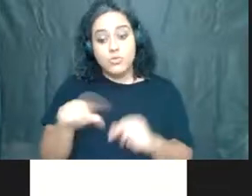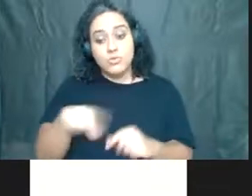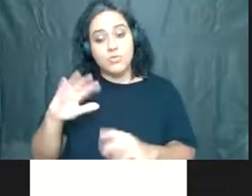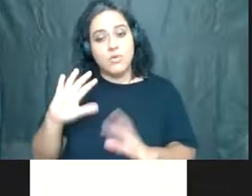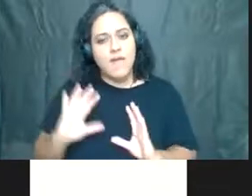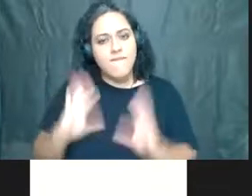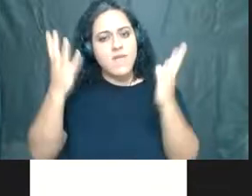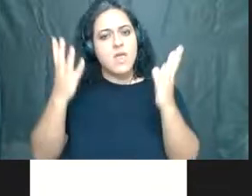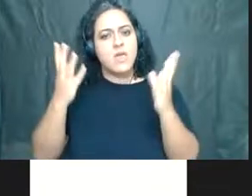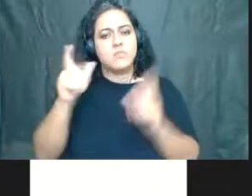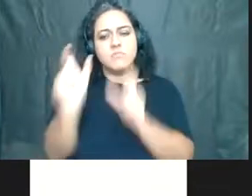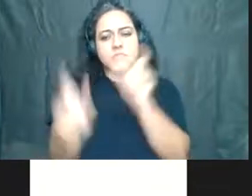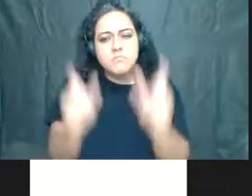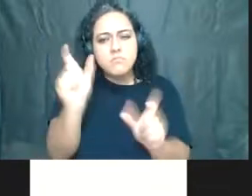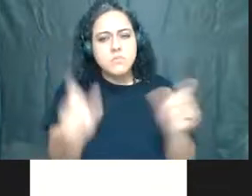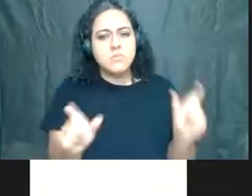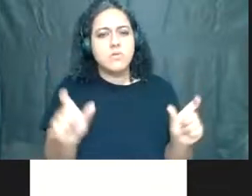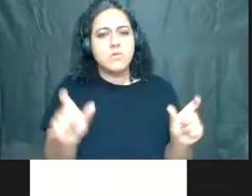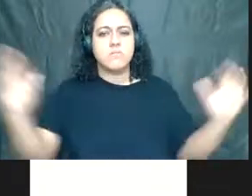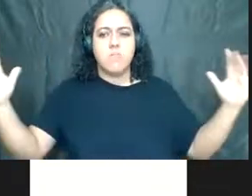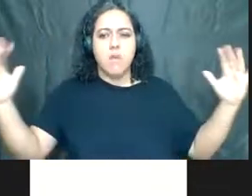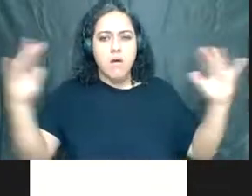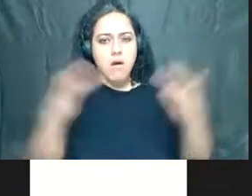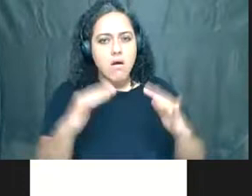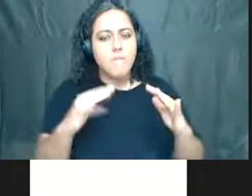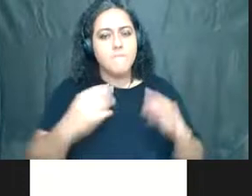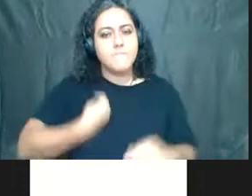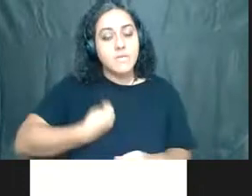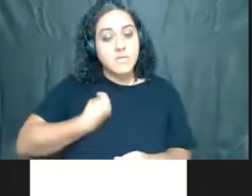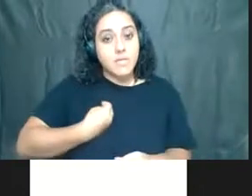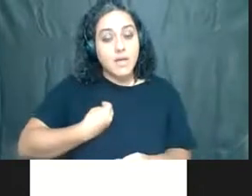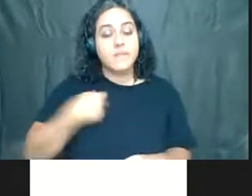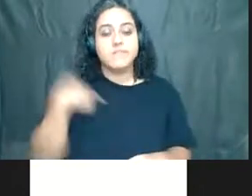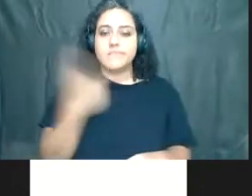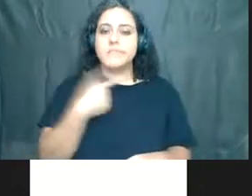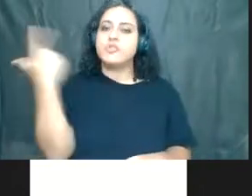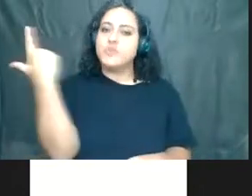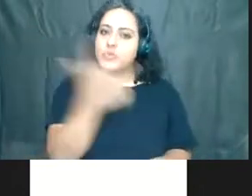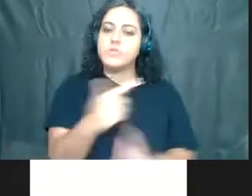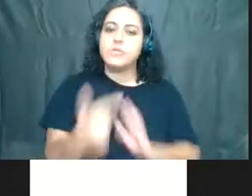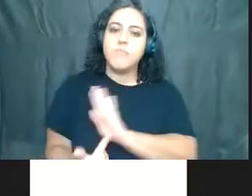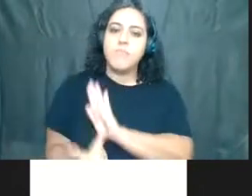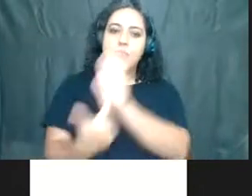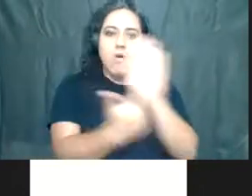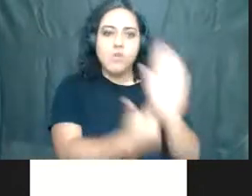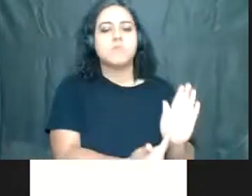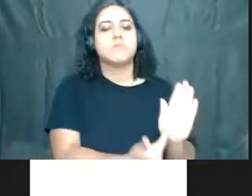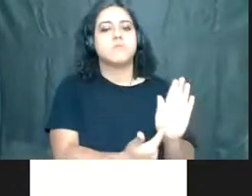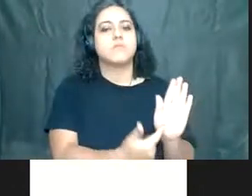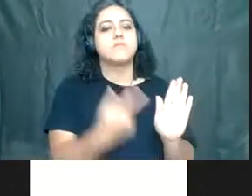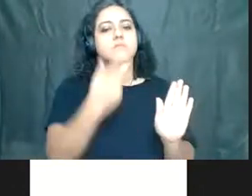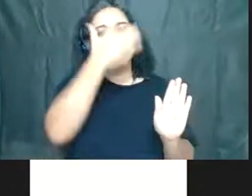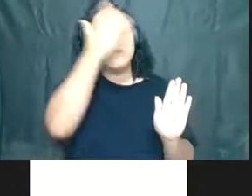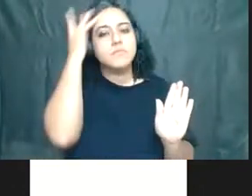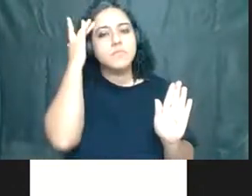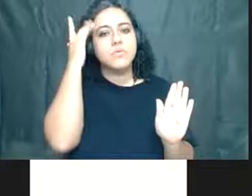tantas pessoas que vêm à área de fora, a gente certamente conseguiu mostrar para as pessoas, o